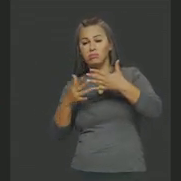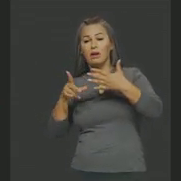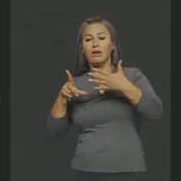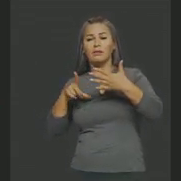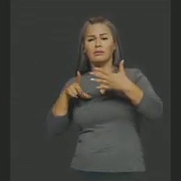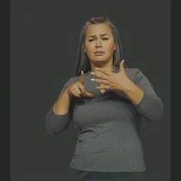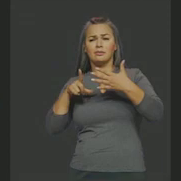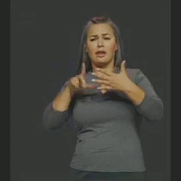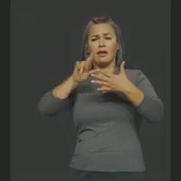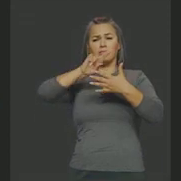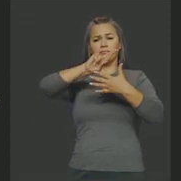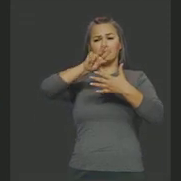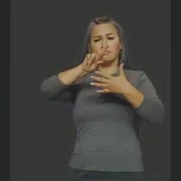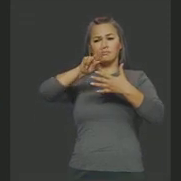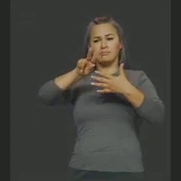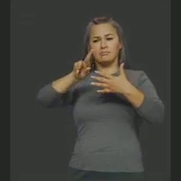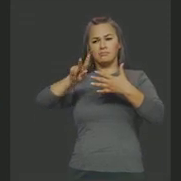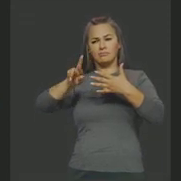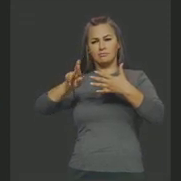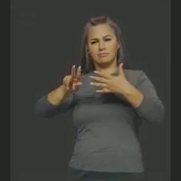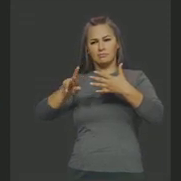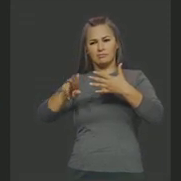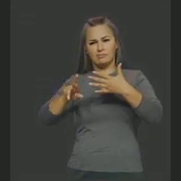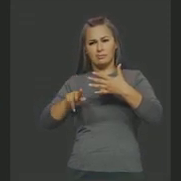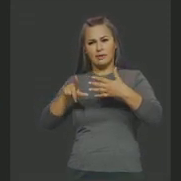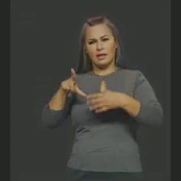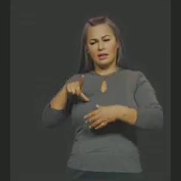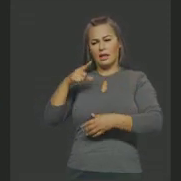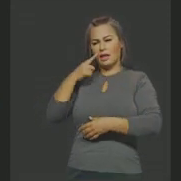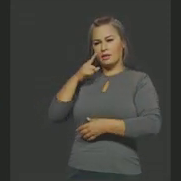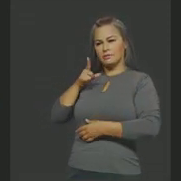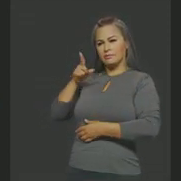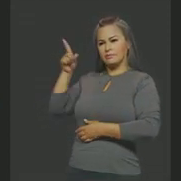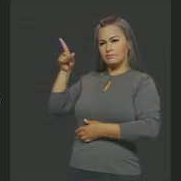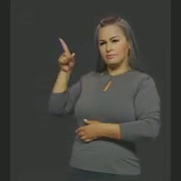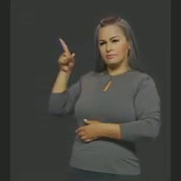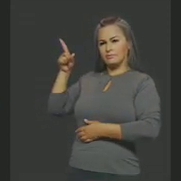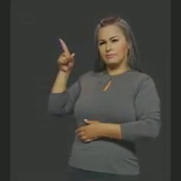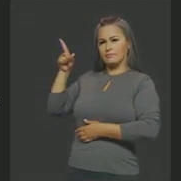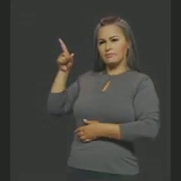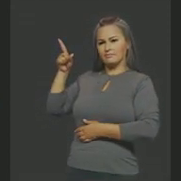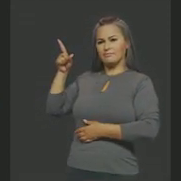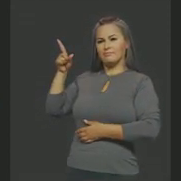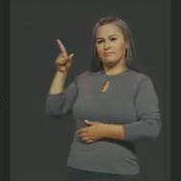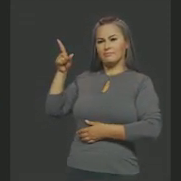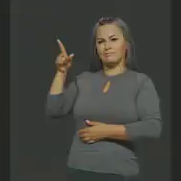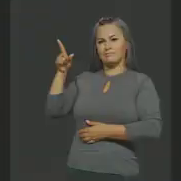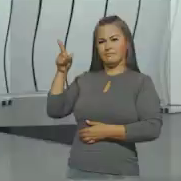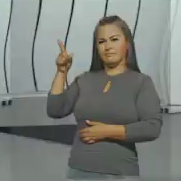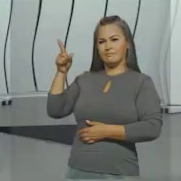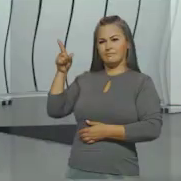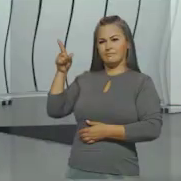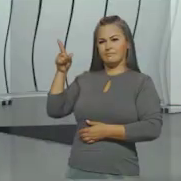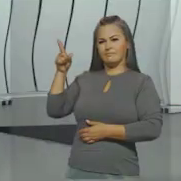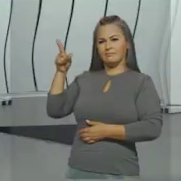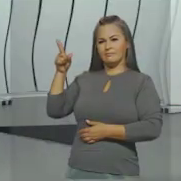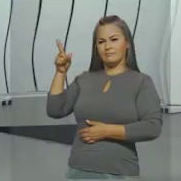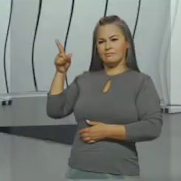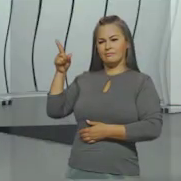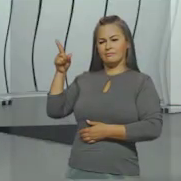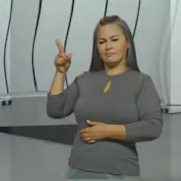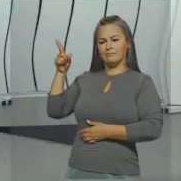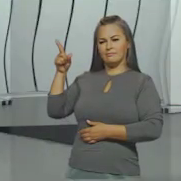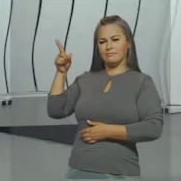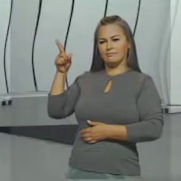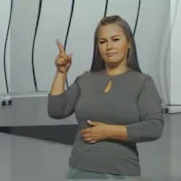onde nós temos a floresta amazônica. O famoso clima semiárido aqui, ó, no Nordeste. Então,